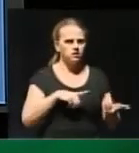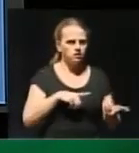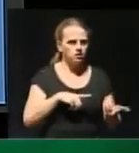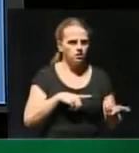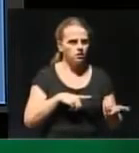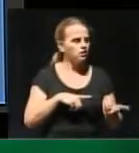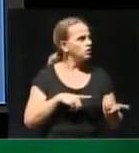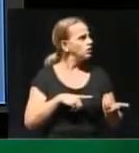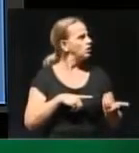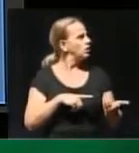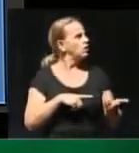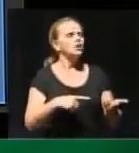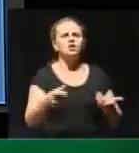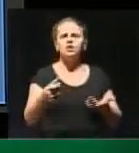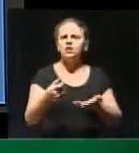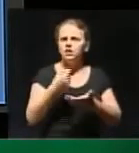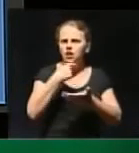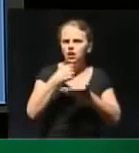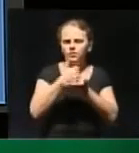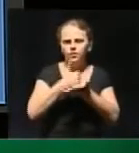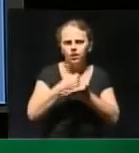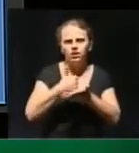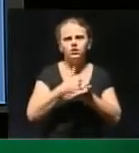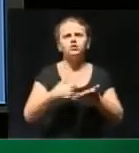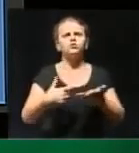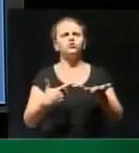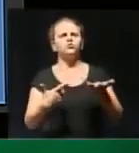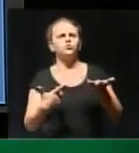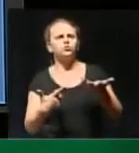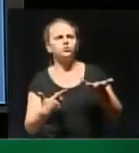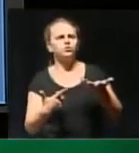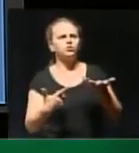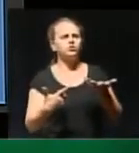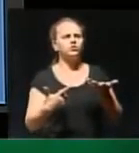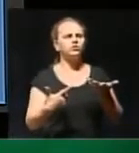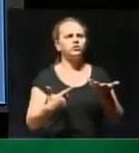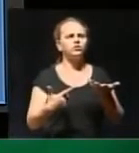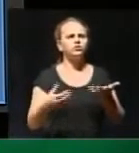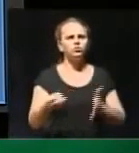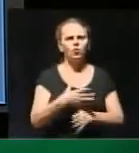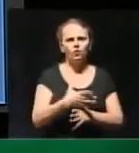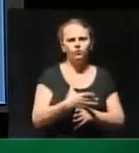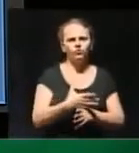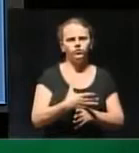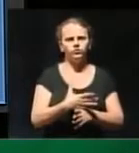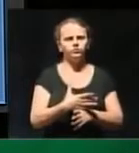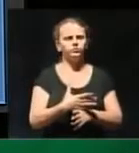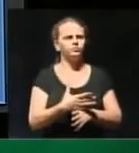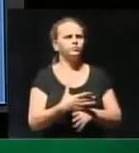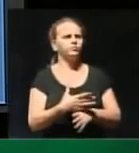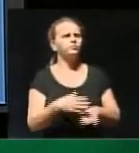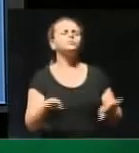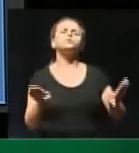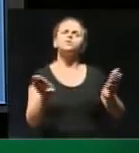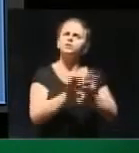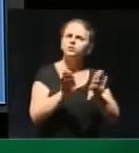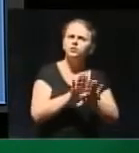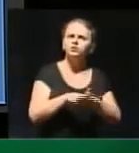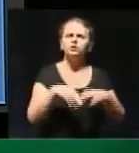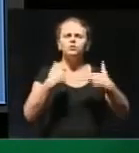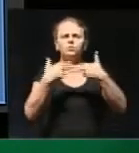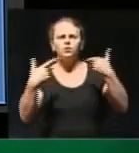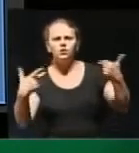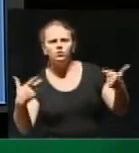quero mostrar para vocês, que envolvem as medicações que são usadas para o tratamento do HIV como recursos